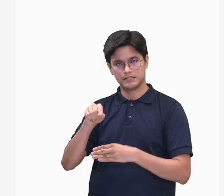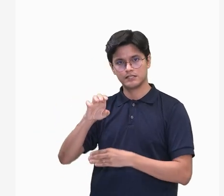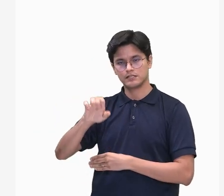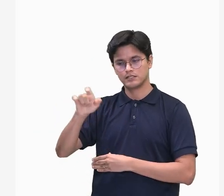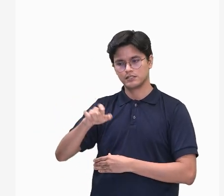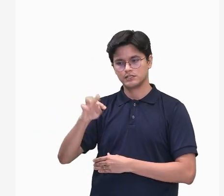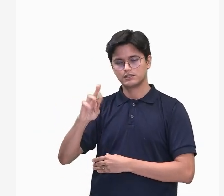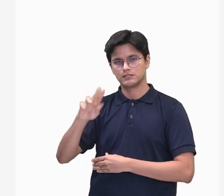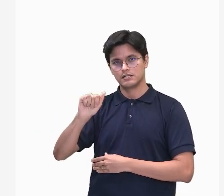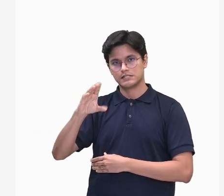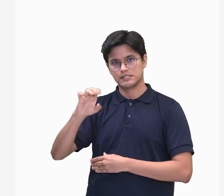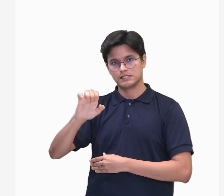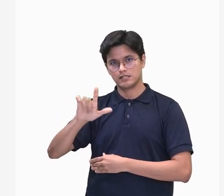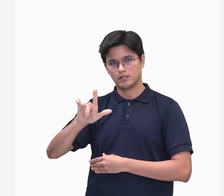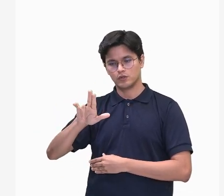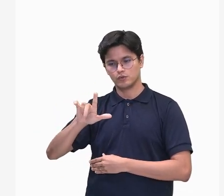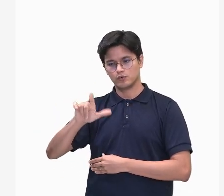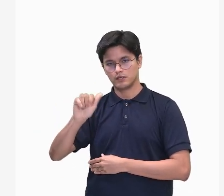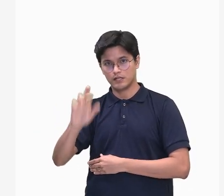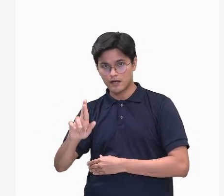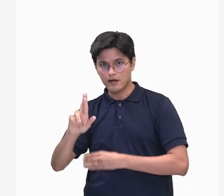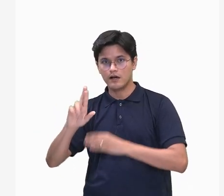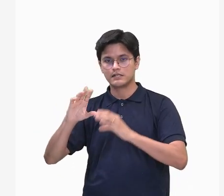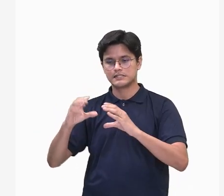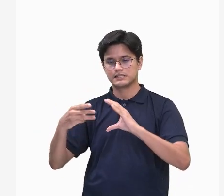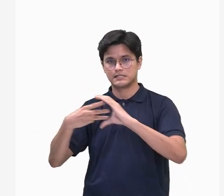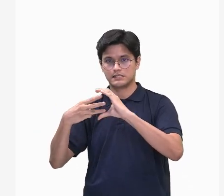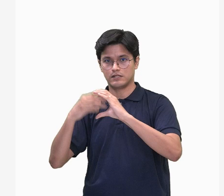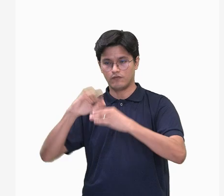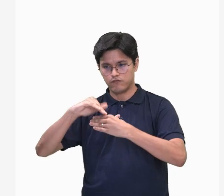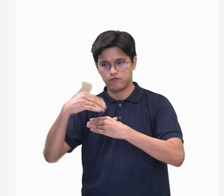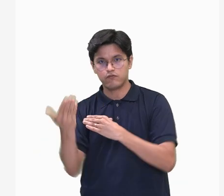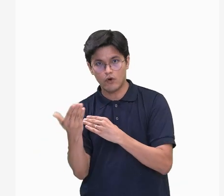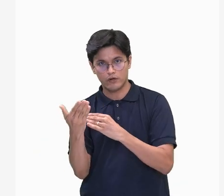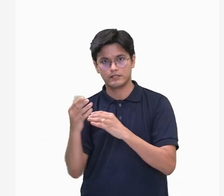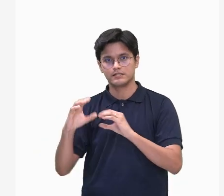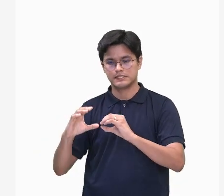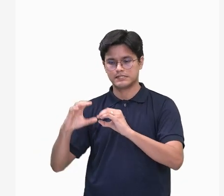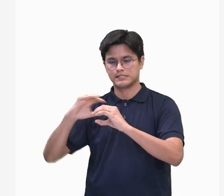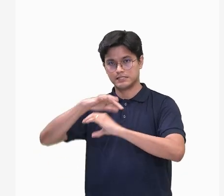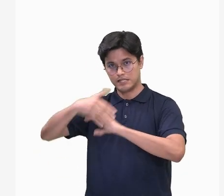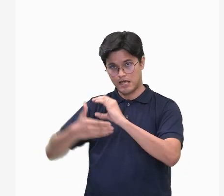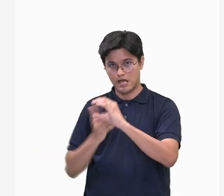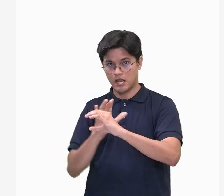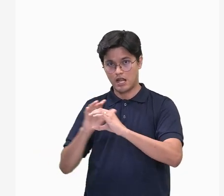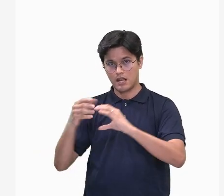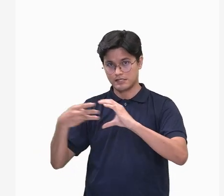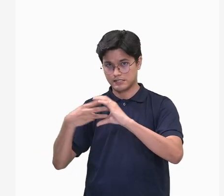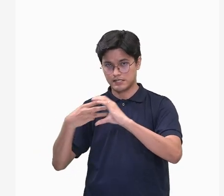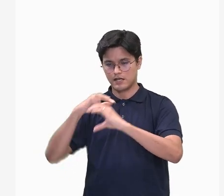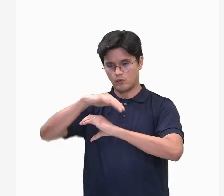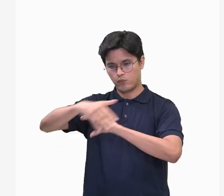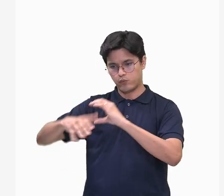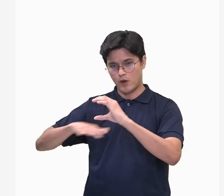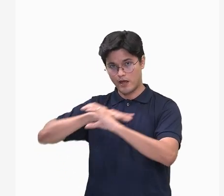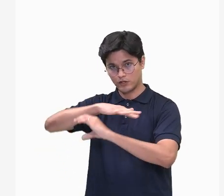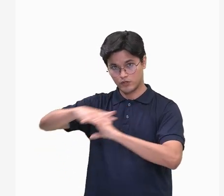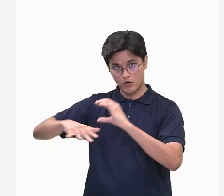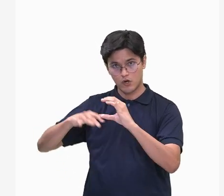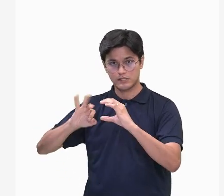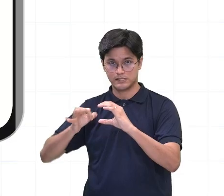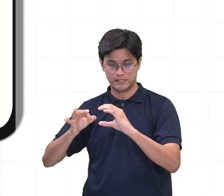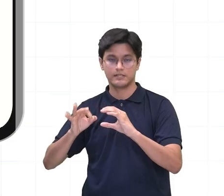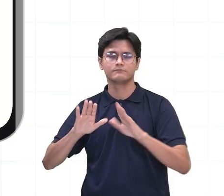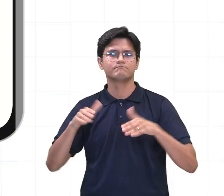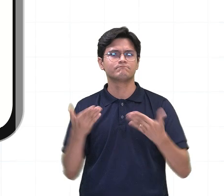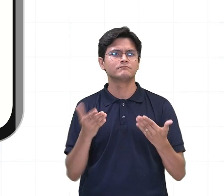é aquela que está ao redor da célula, tá bom? Então, o que acontece? A gente vai observar